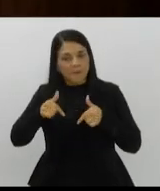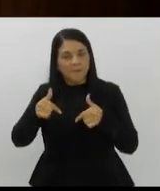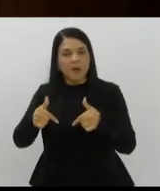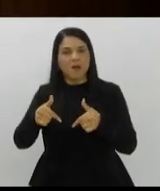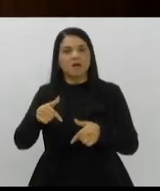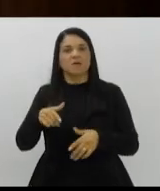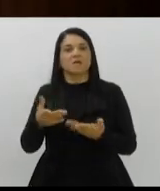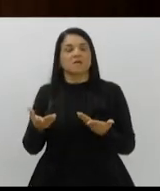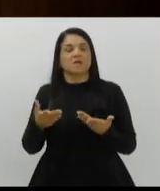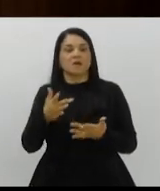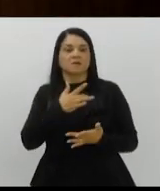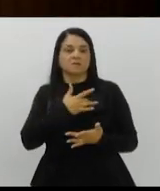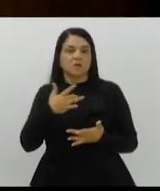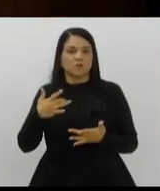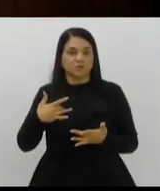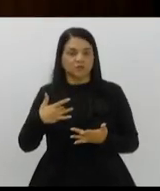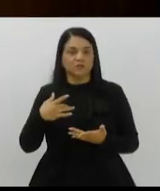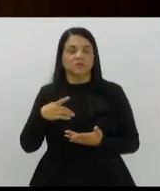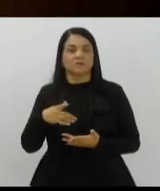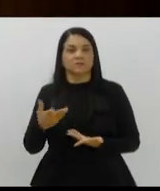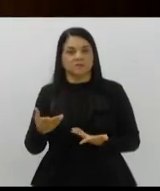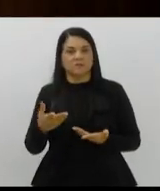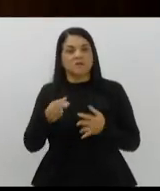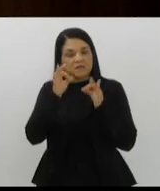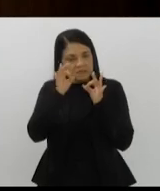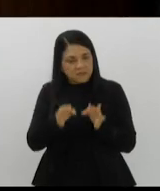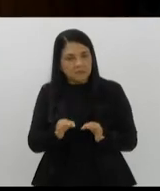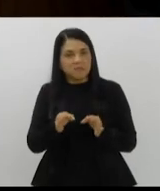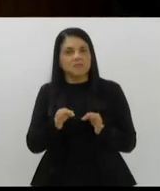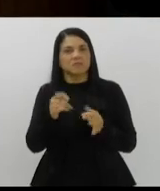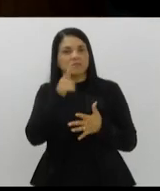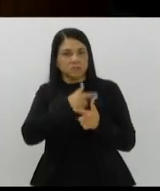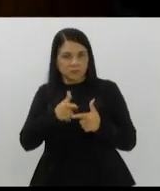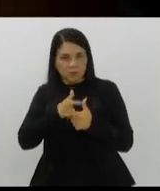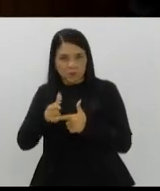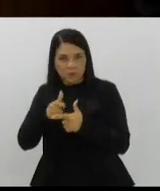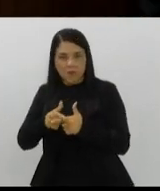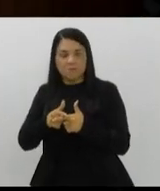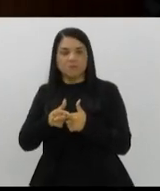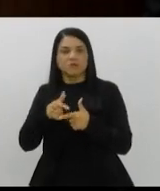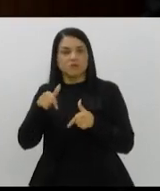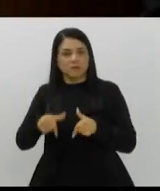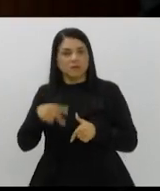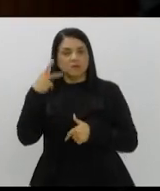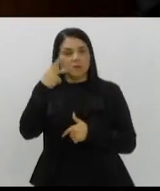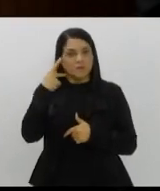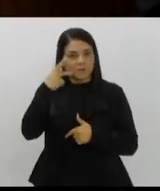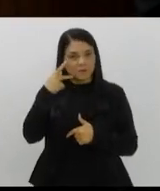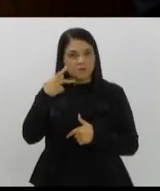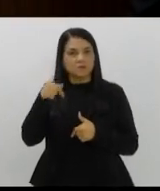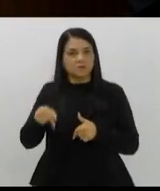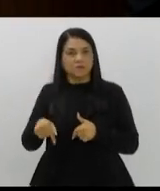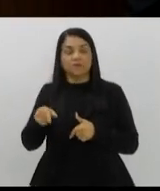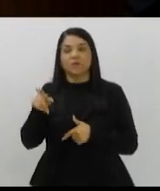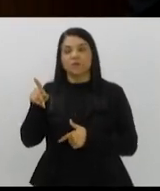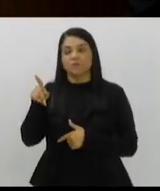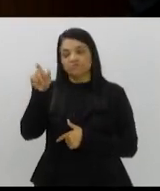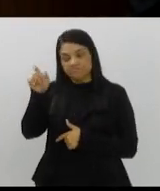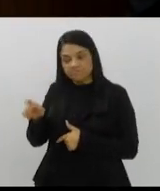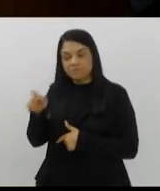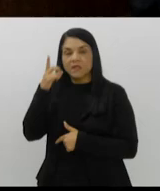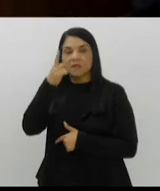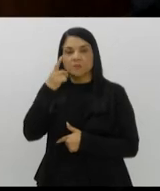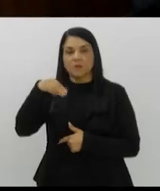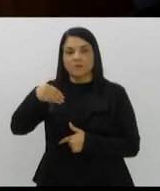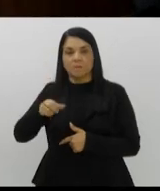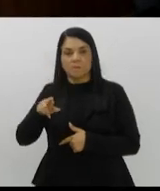da saúde. Então, todas essas questões, tenho absoluta certeza que encontram eco no Parlamento. Como disse a nobilíssima deputada Marta Rocha,